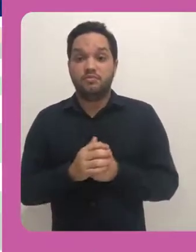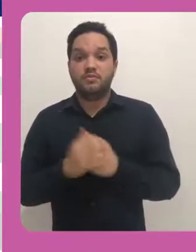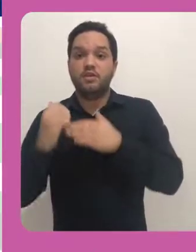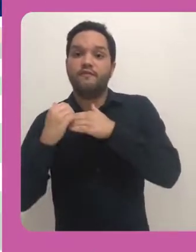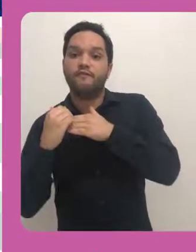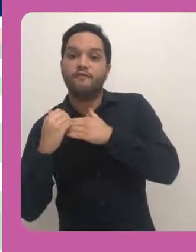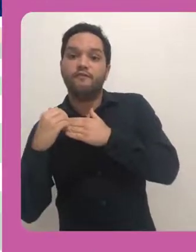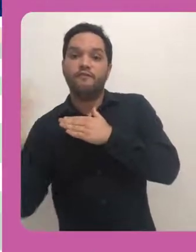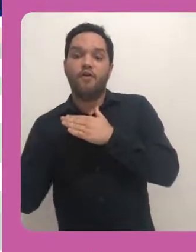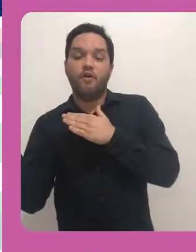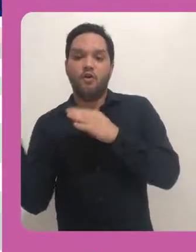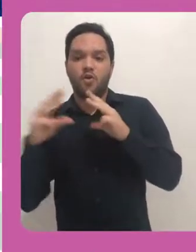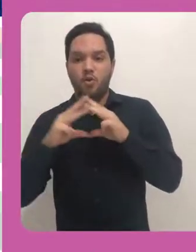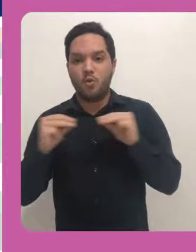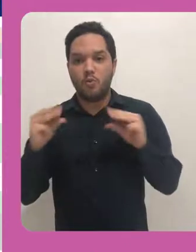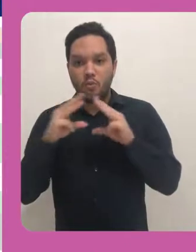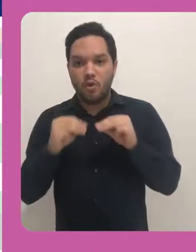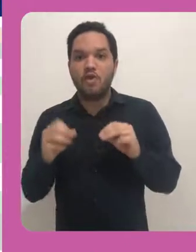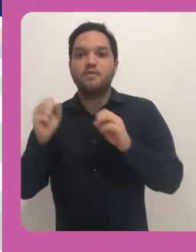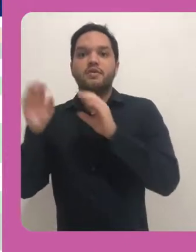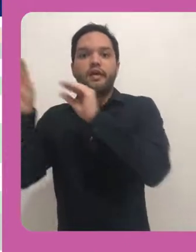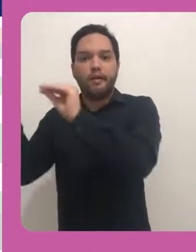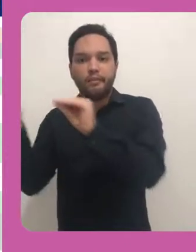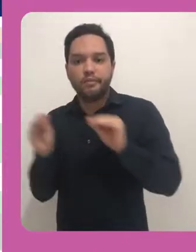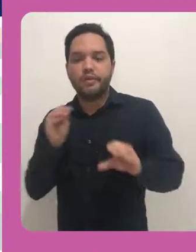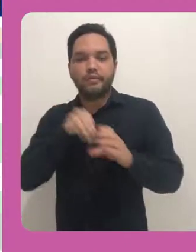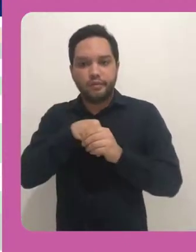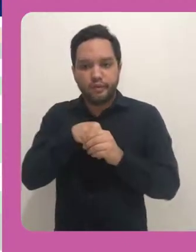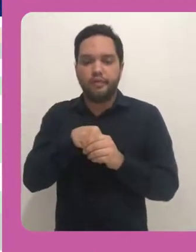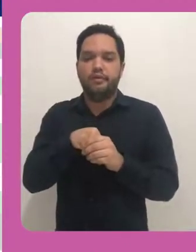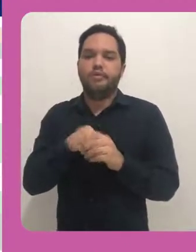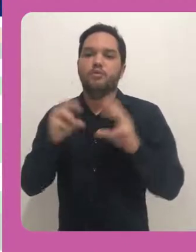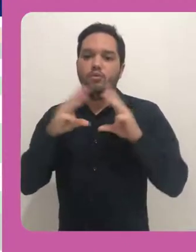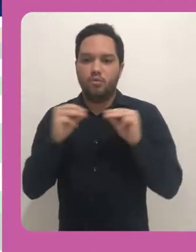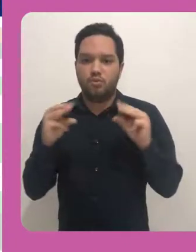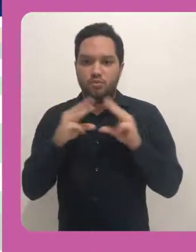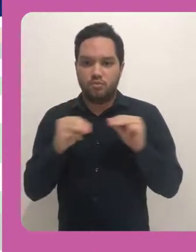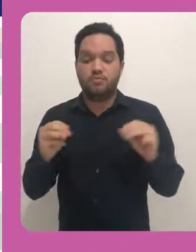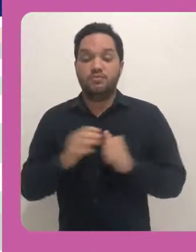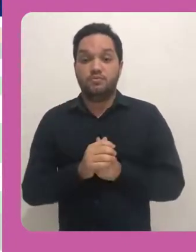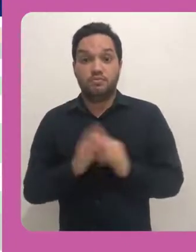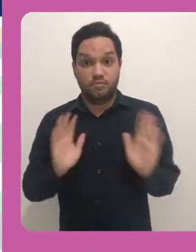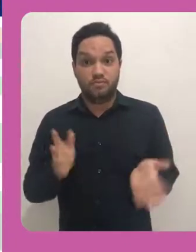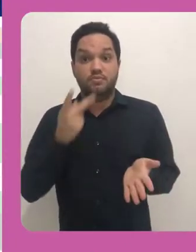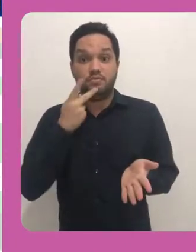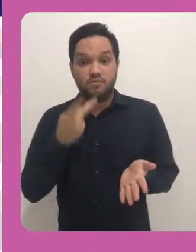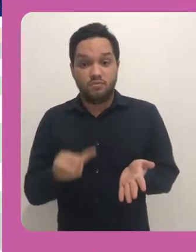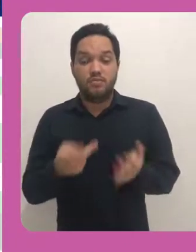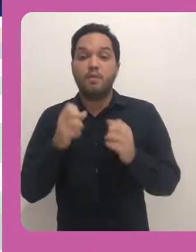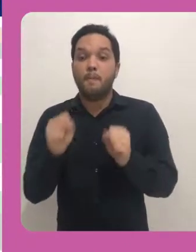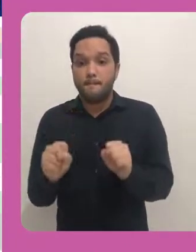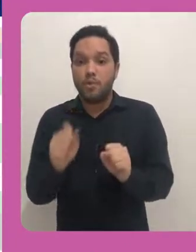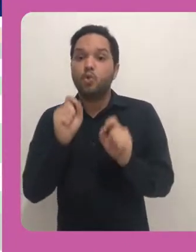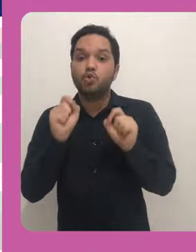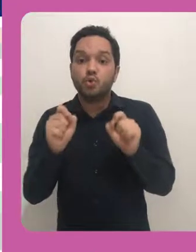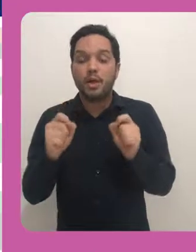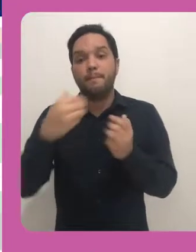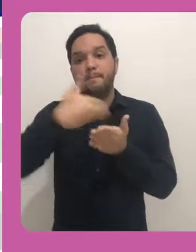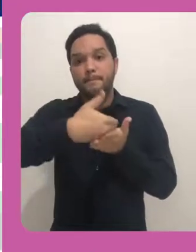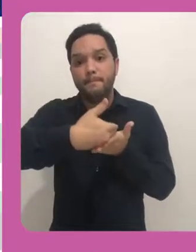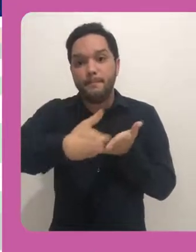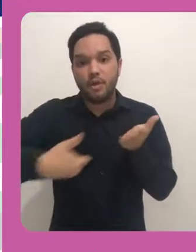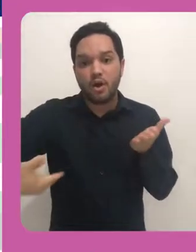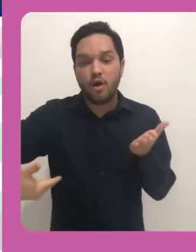atividade que foi realizada externamente ao Moodle em que você quer transpor a nota para cá. Como eu falei, poderia ser, inclusive,